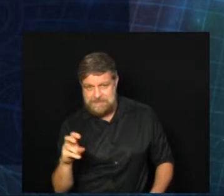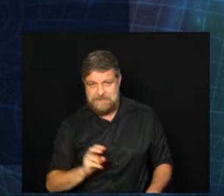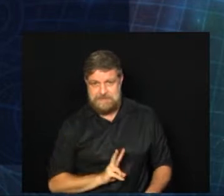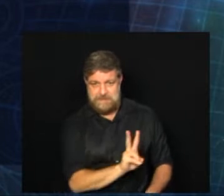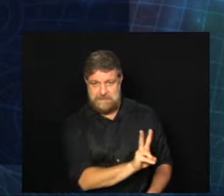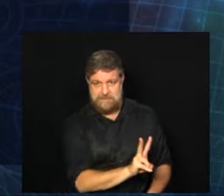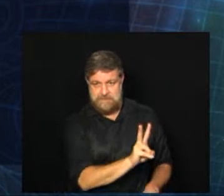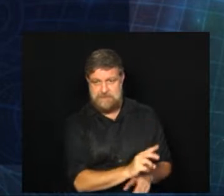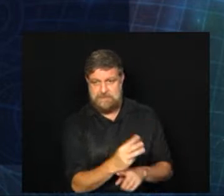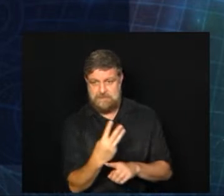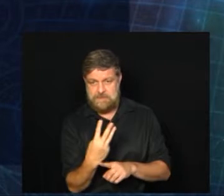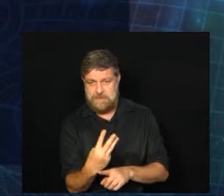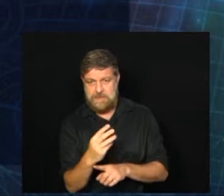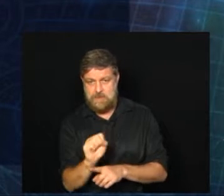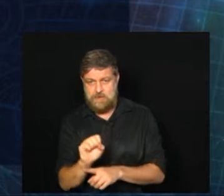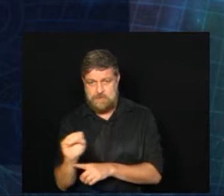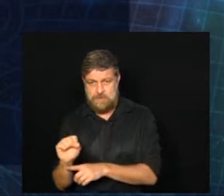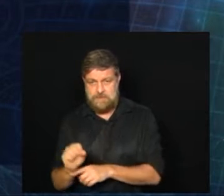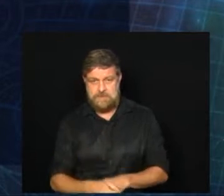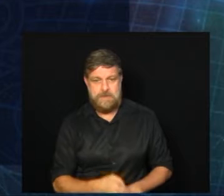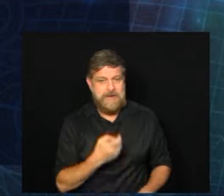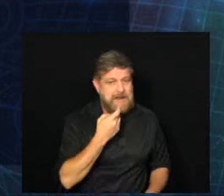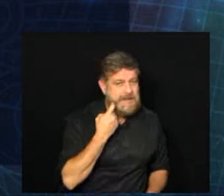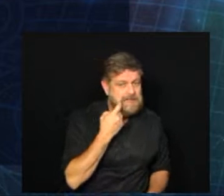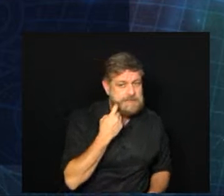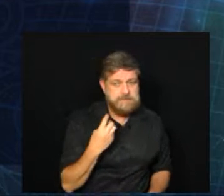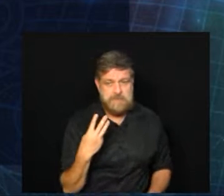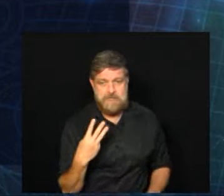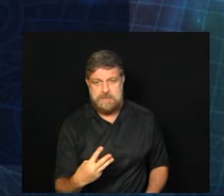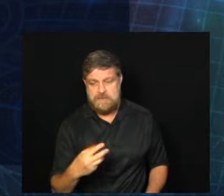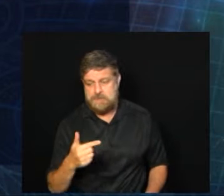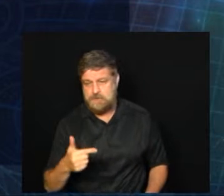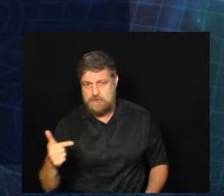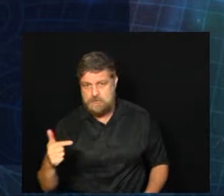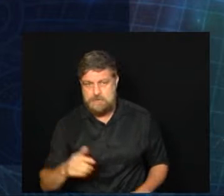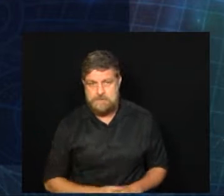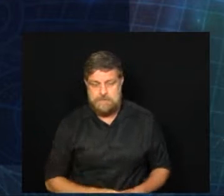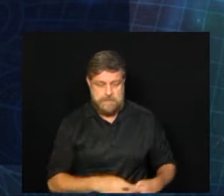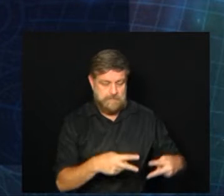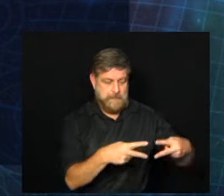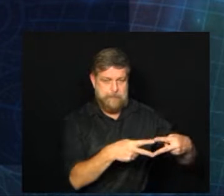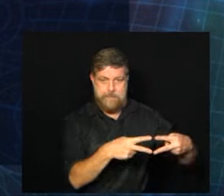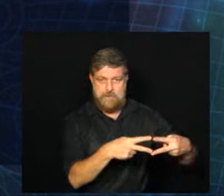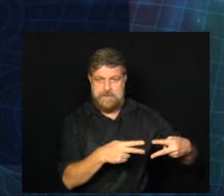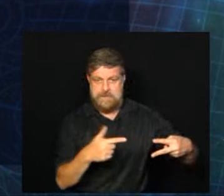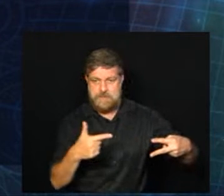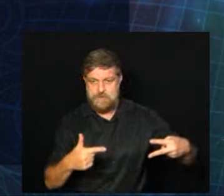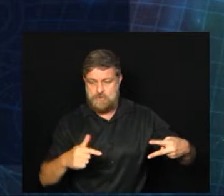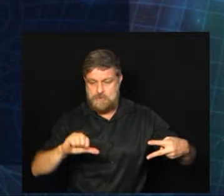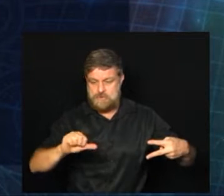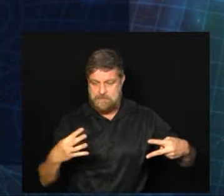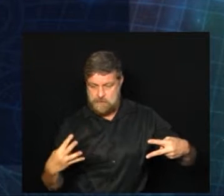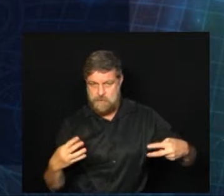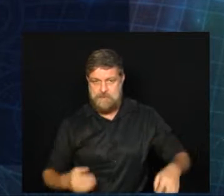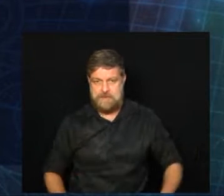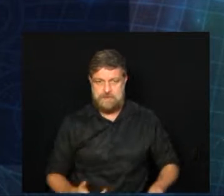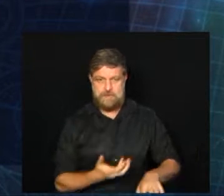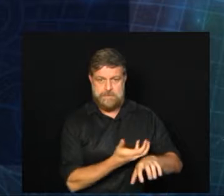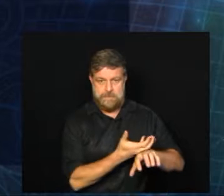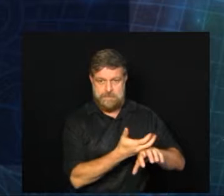Valinhos, 388, Itatiba, 322 óbitos, Paulínia, 294, Nova